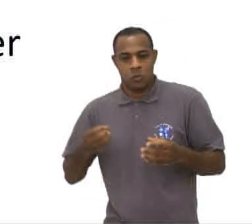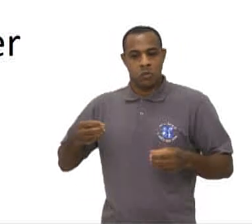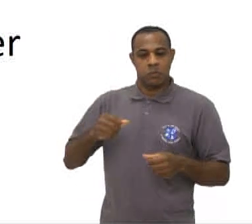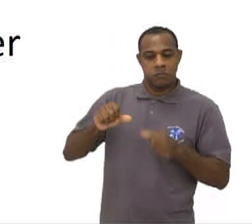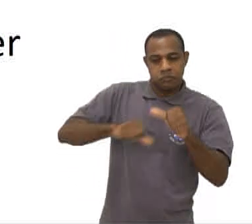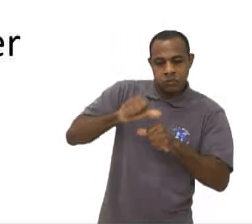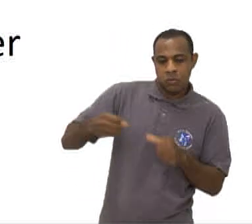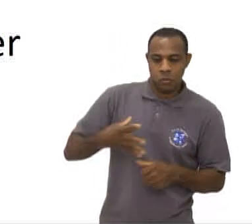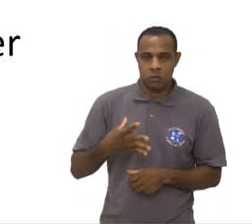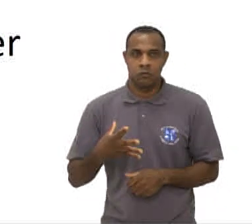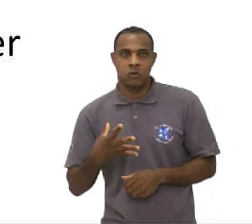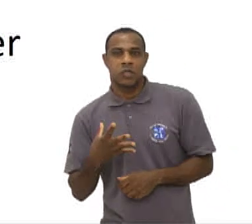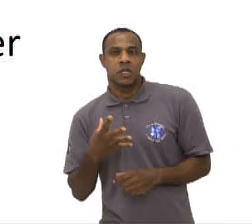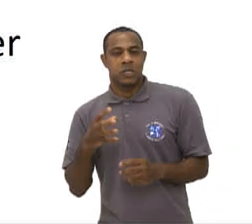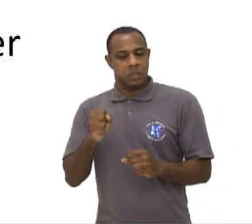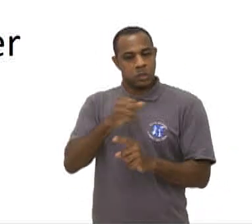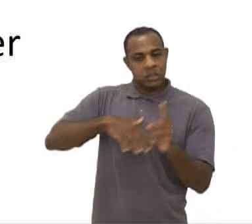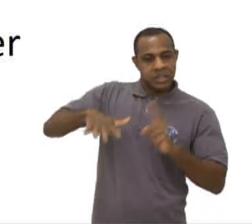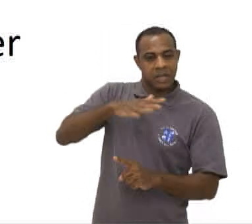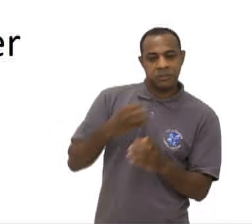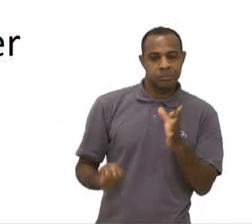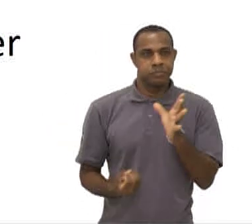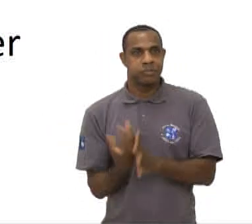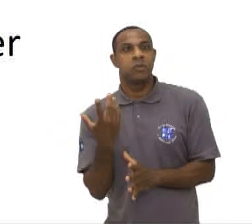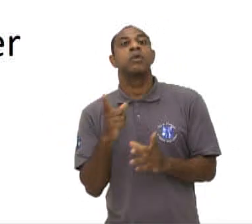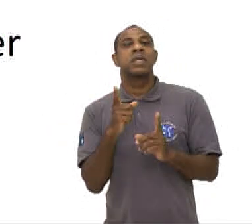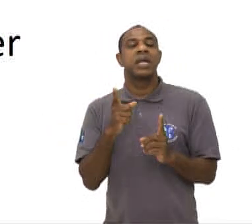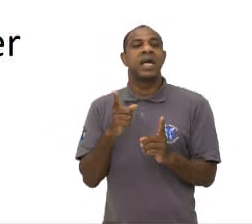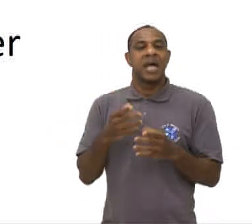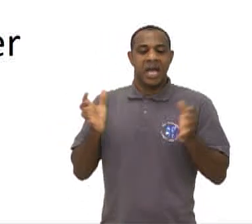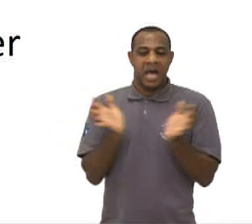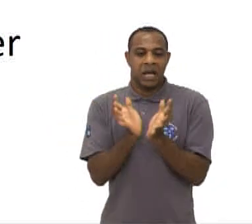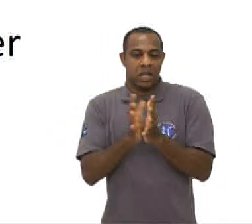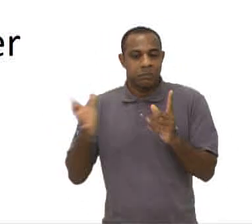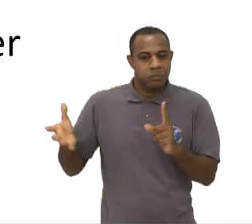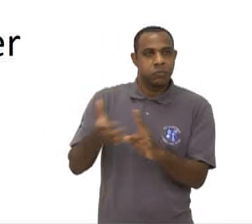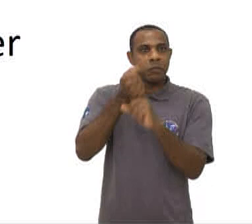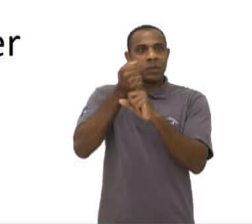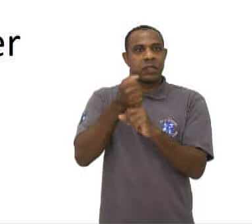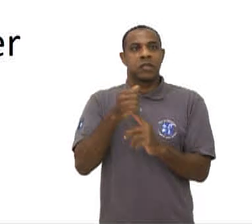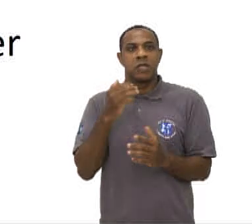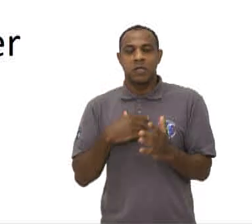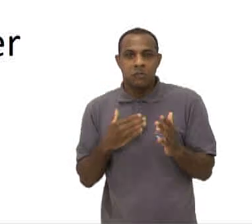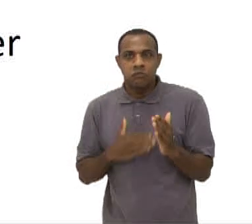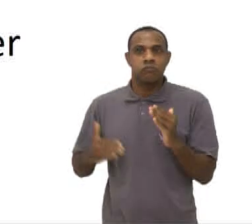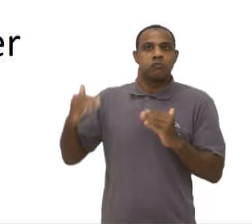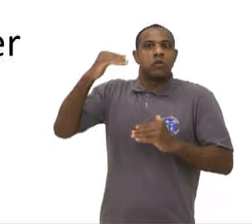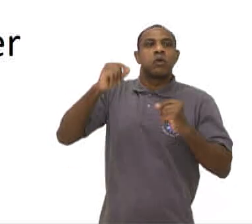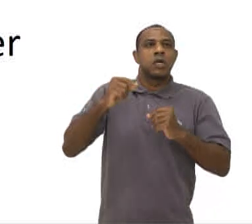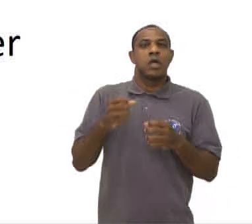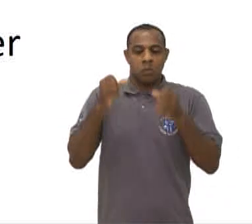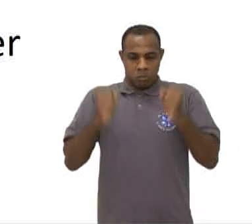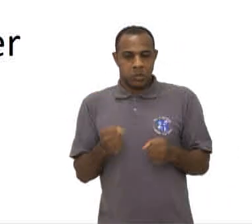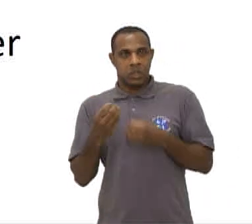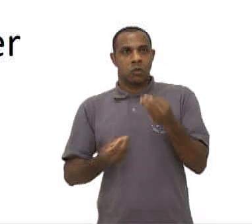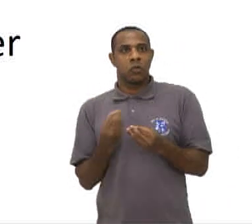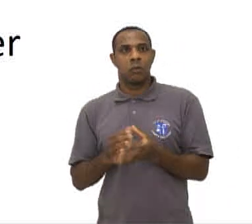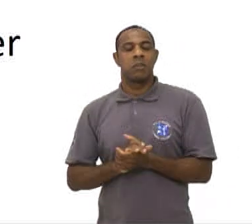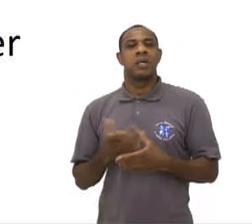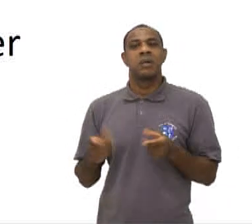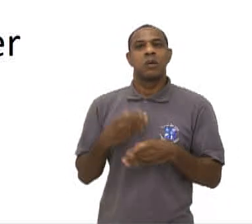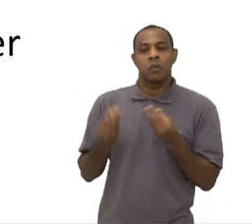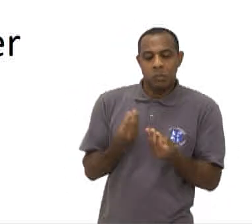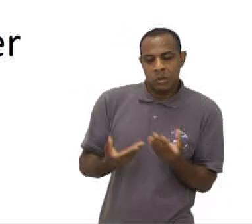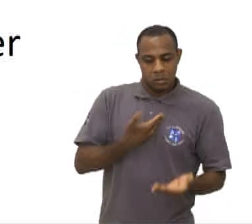sociedade, tornou-se a classe dominante. Após sua ascensão, ou seja, depois que ela chega no poder, passou a delimitar as fronteiras de